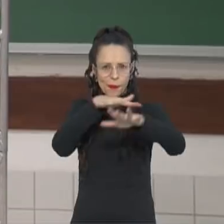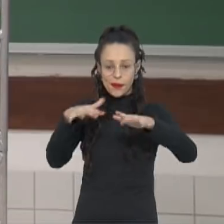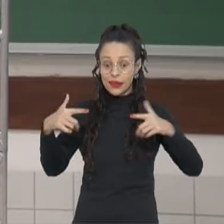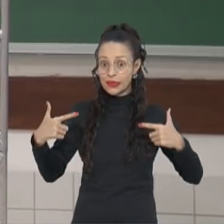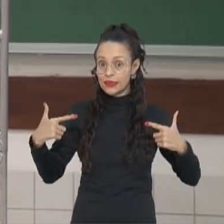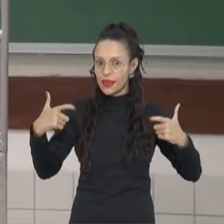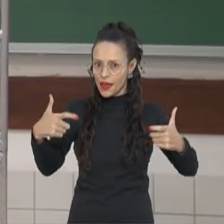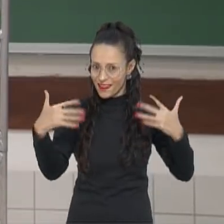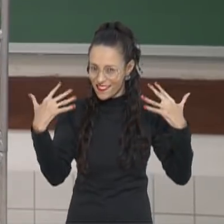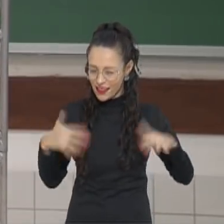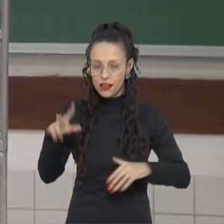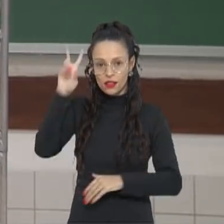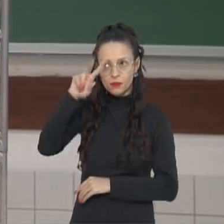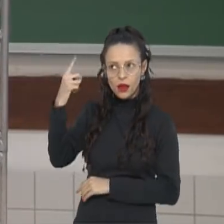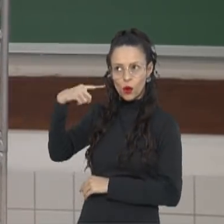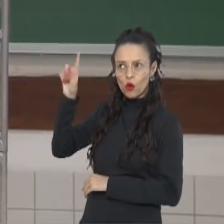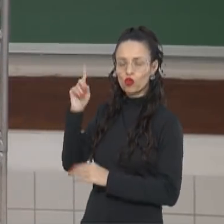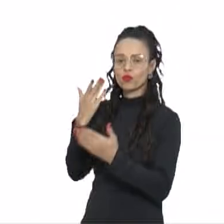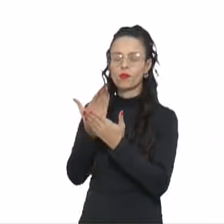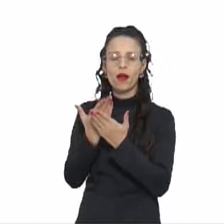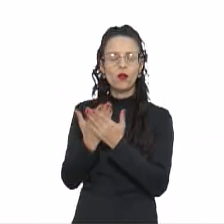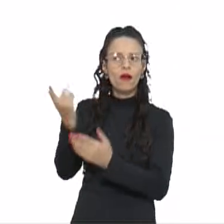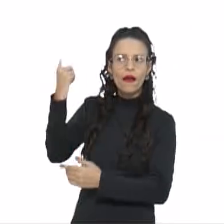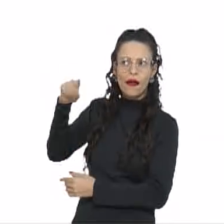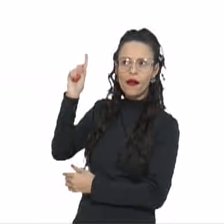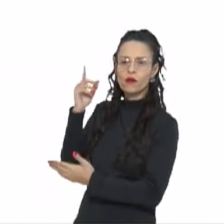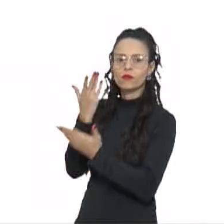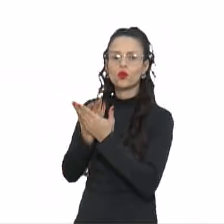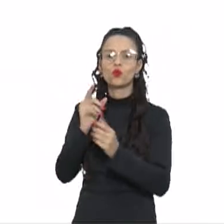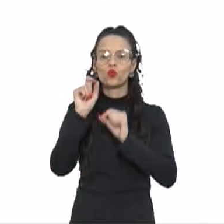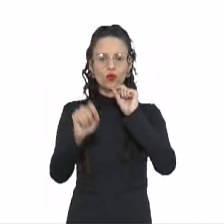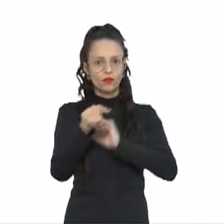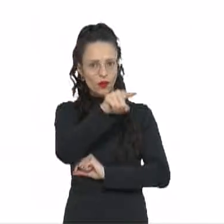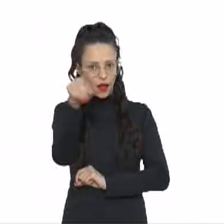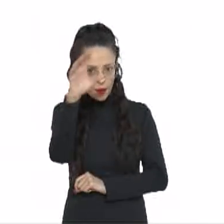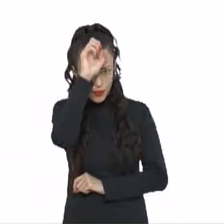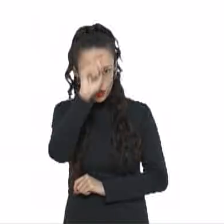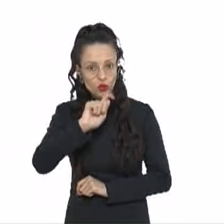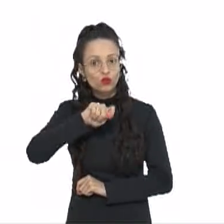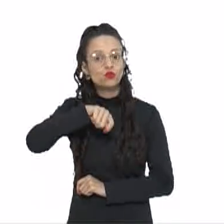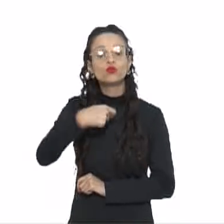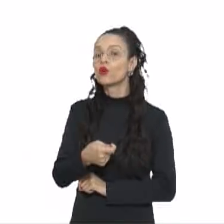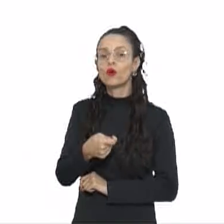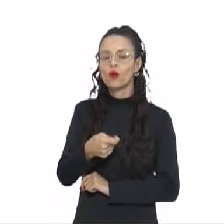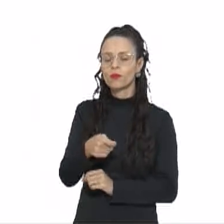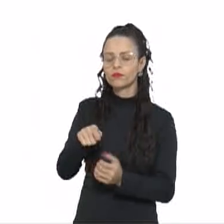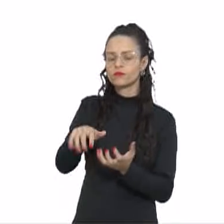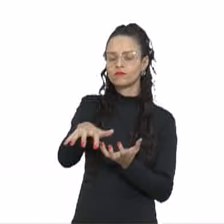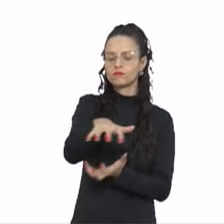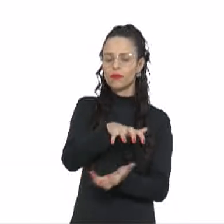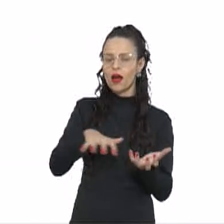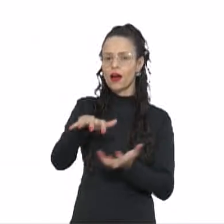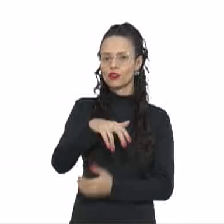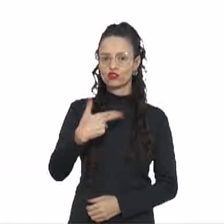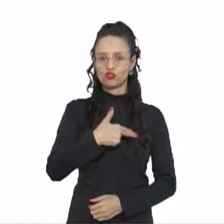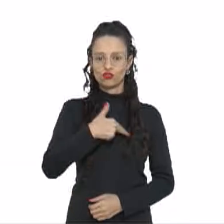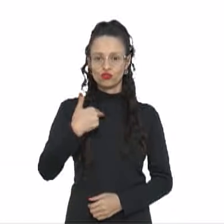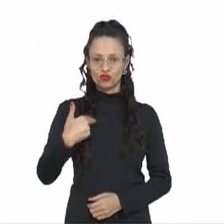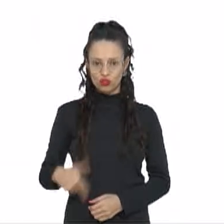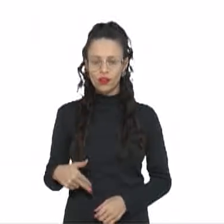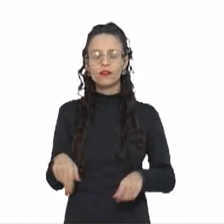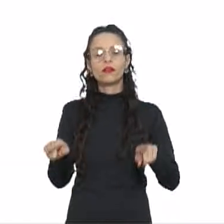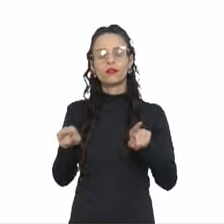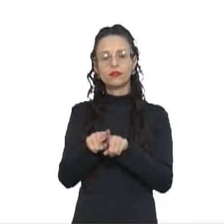nossa última aula, vamos lá! Na aula anterior, você aprendeu sobre Revolução Chinesa, você aprendeu